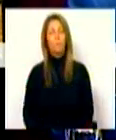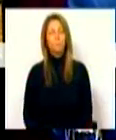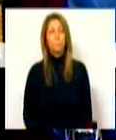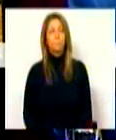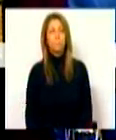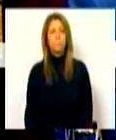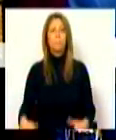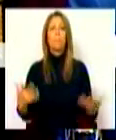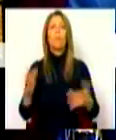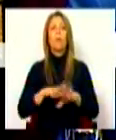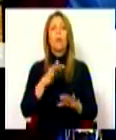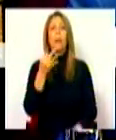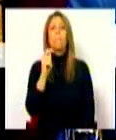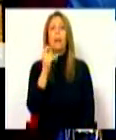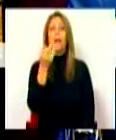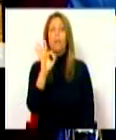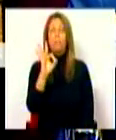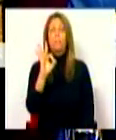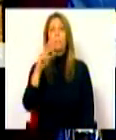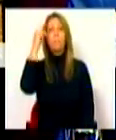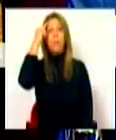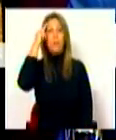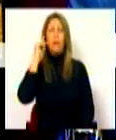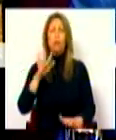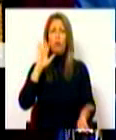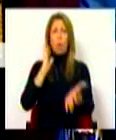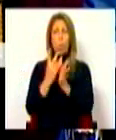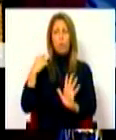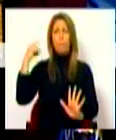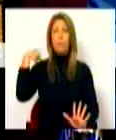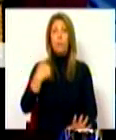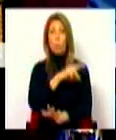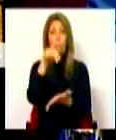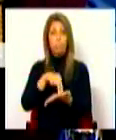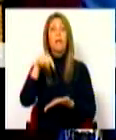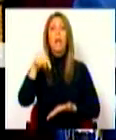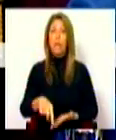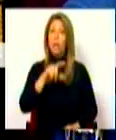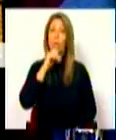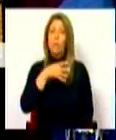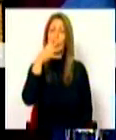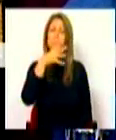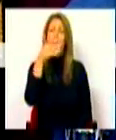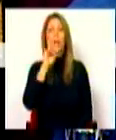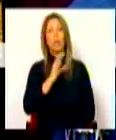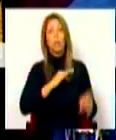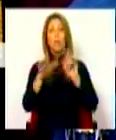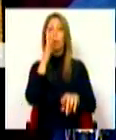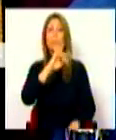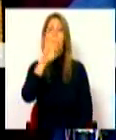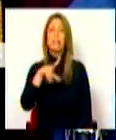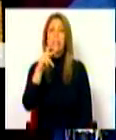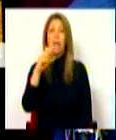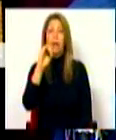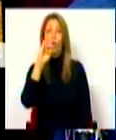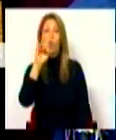Em relação ao PAEF Madeira, também já da última vez que vim aqui, tive a oportunidade de explicar à senhora deputada Sara Madureira da